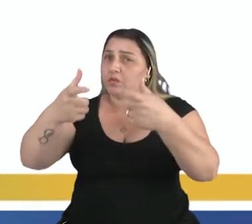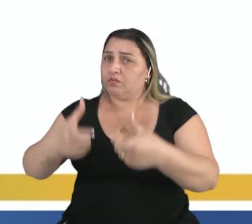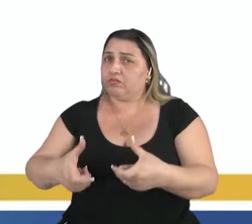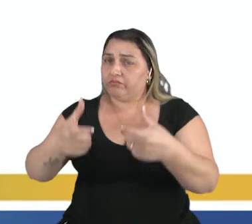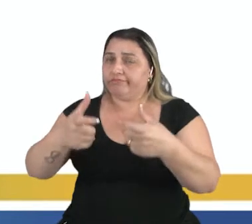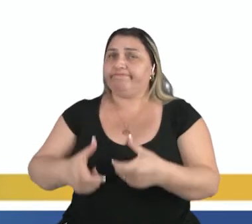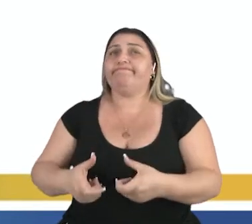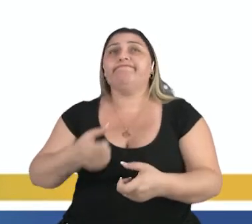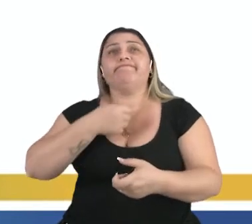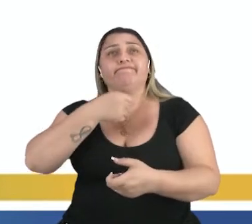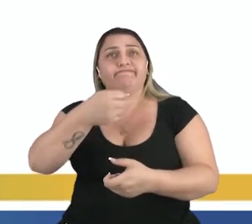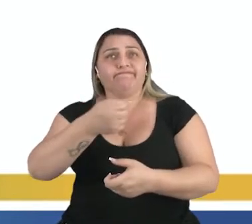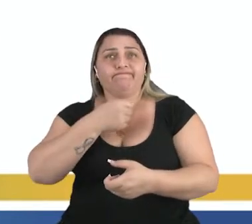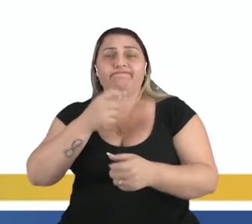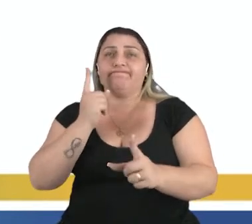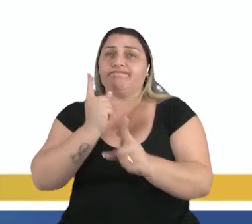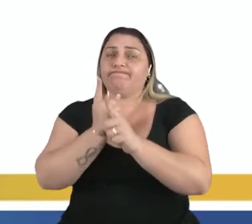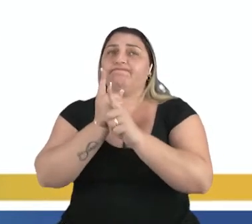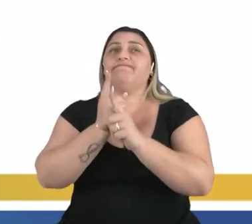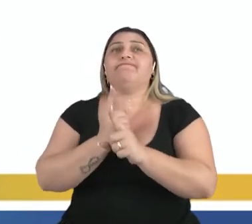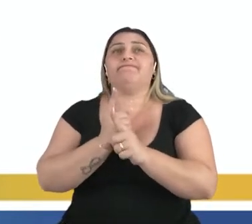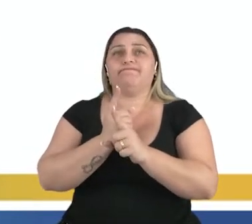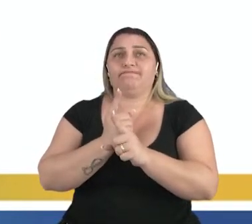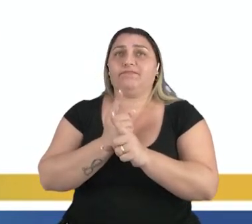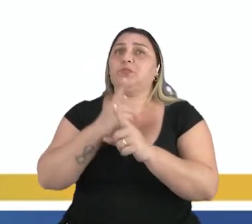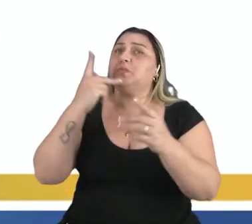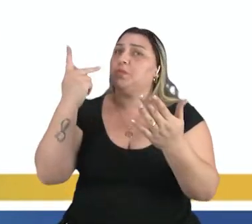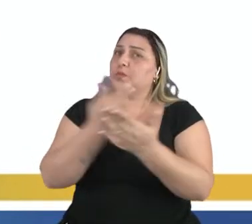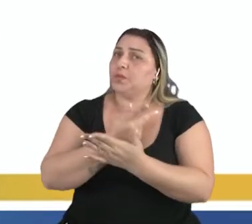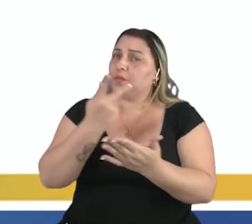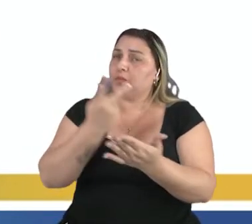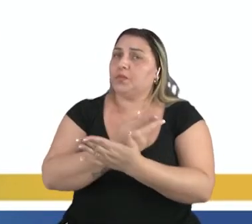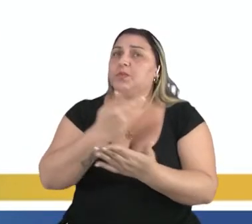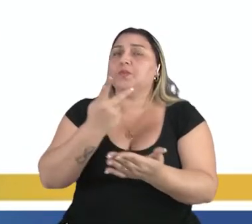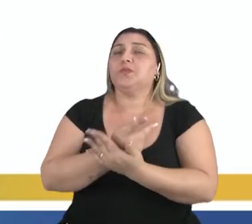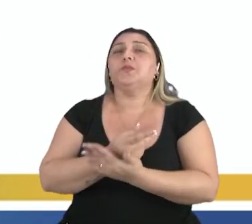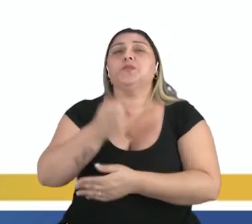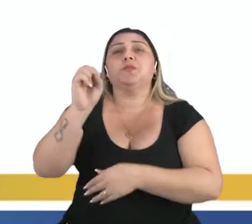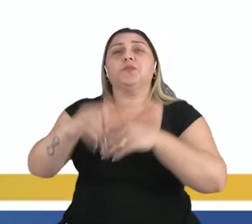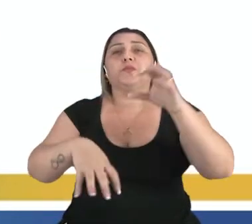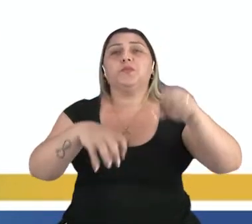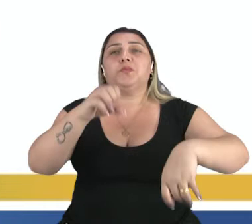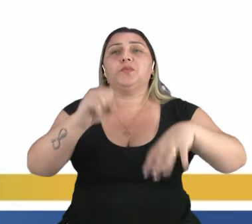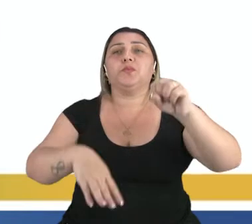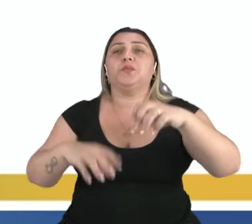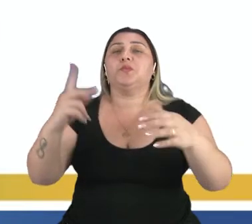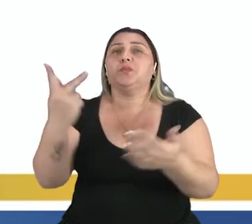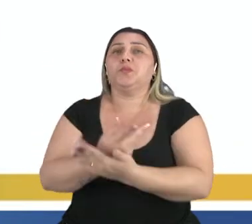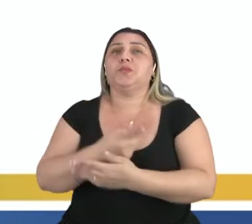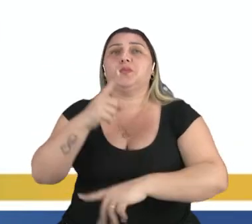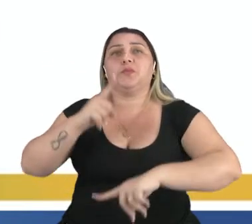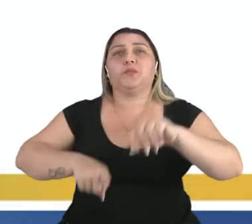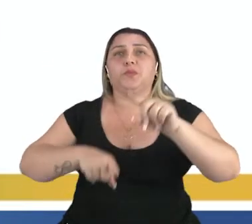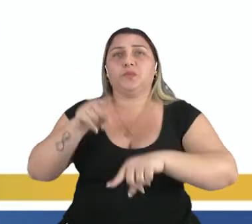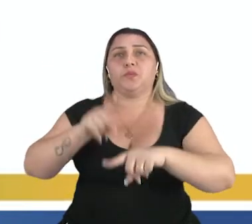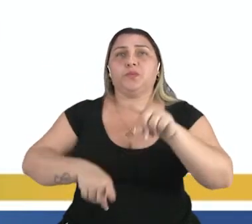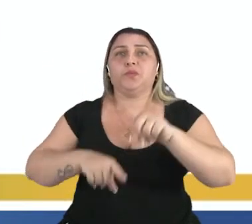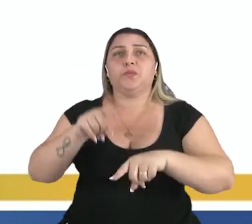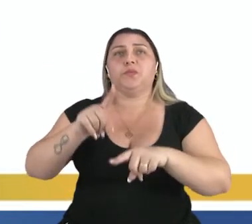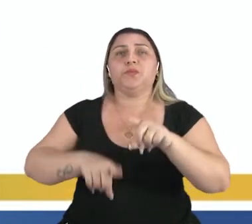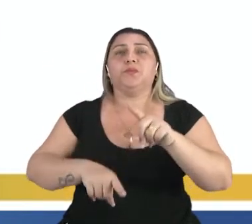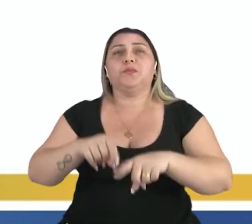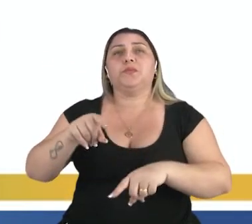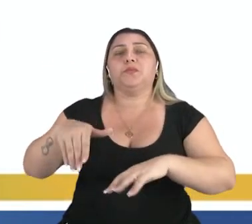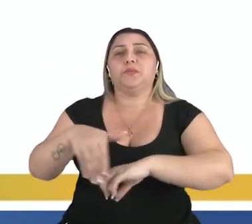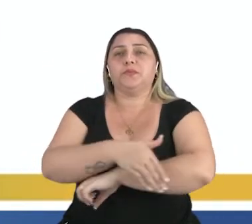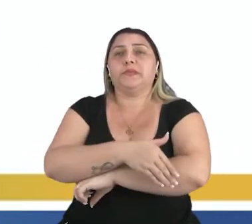questão, a reportagem encontrou mais uma forma errada de destinação do lixo. Material atirado ao lado